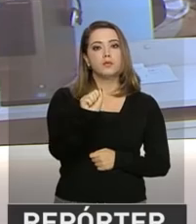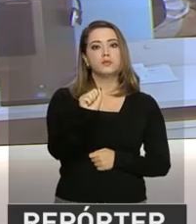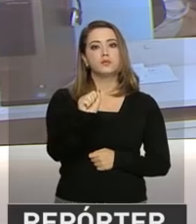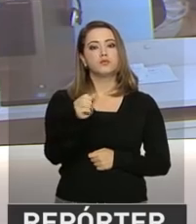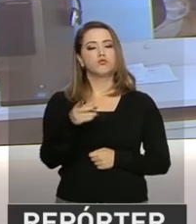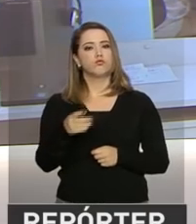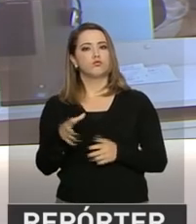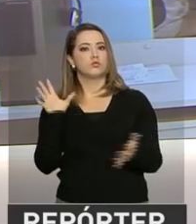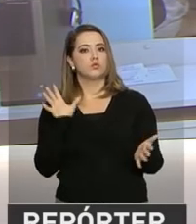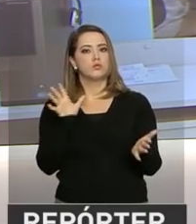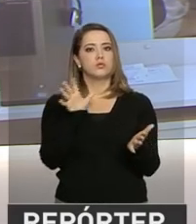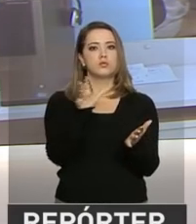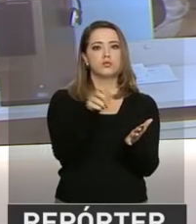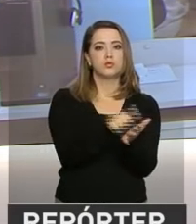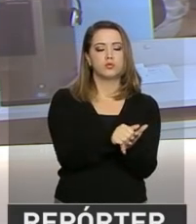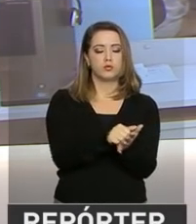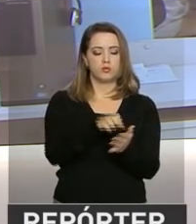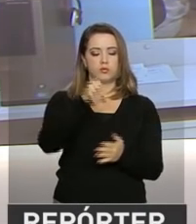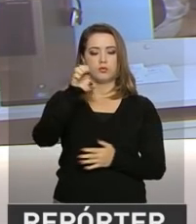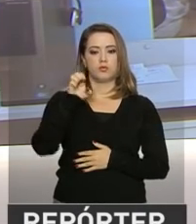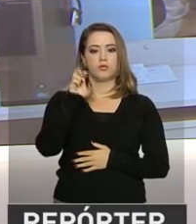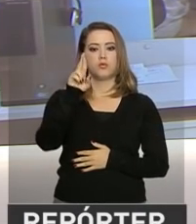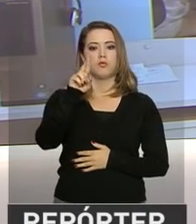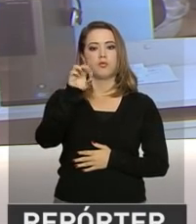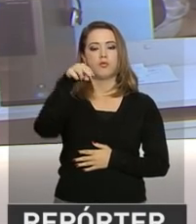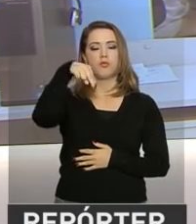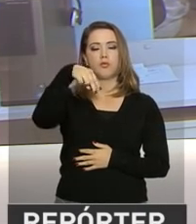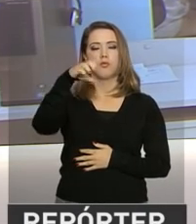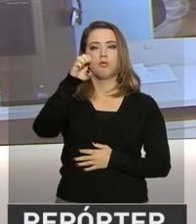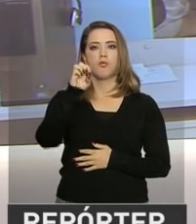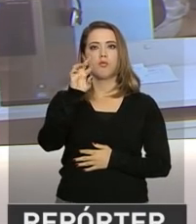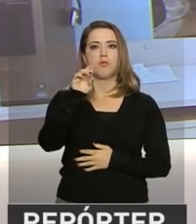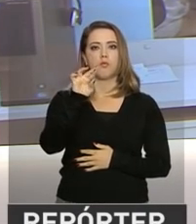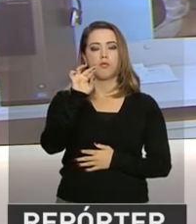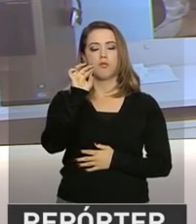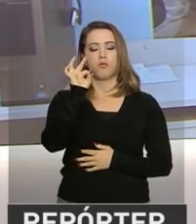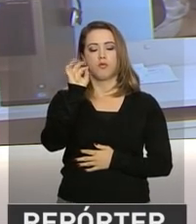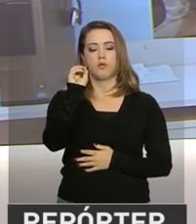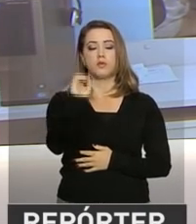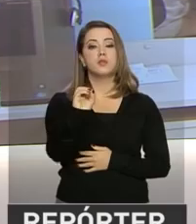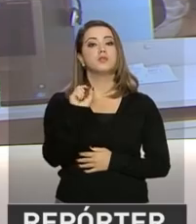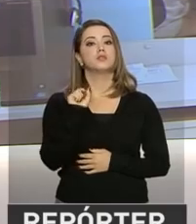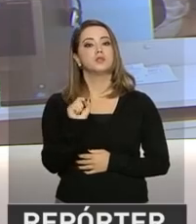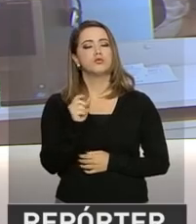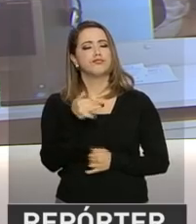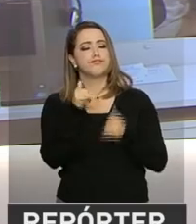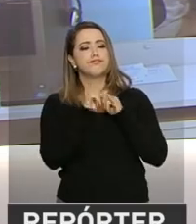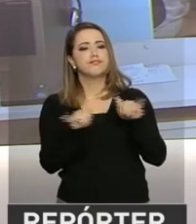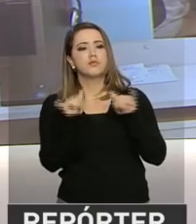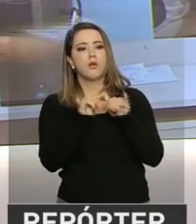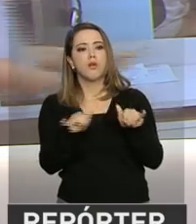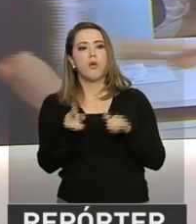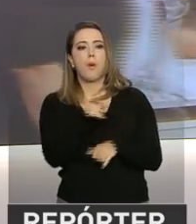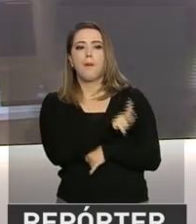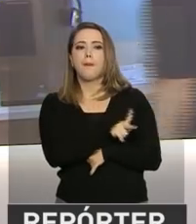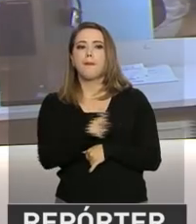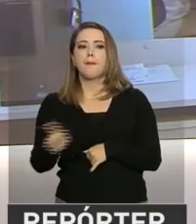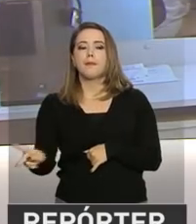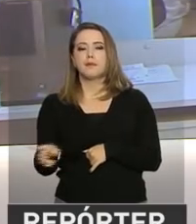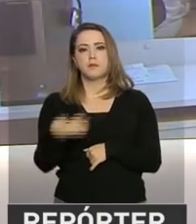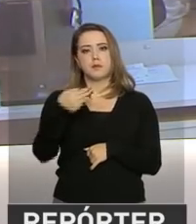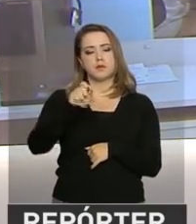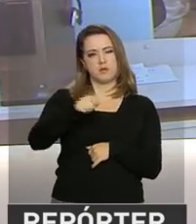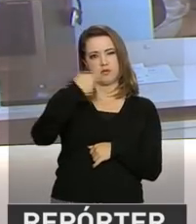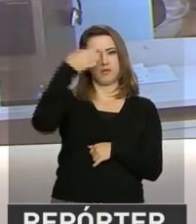economista e administrador Ernesto lozzardo assumiu a presidência em seu discurso o presidente interino Michel Temer